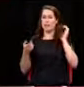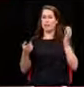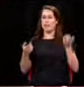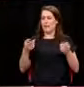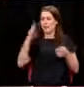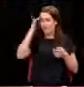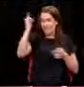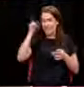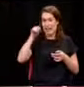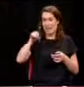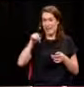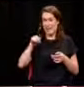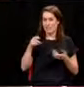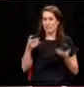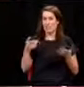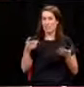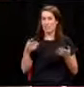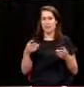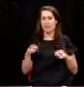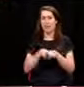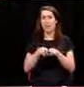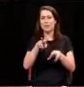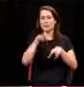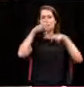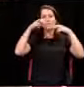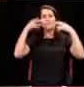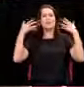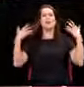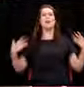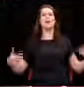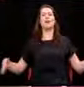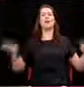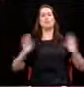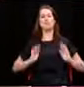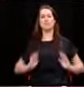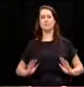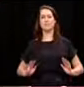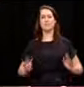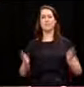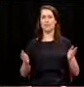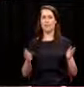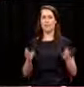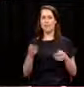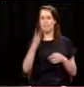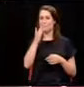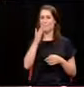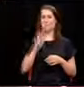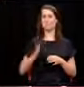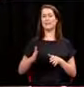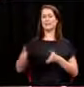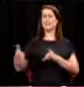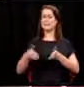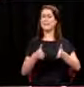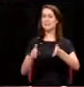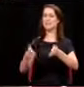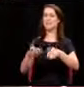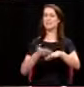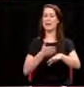Acredito que estejam a caminhar por um caminho não antes trilhado. É mais difícil num